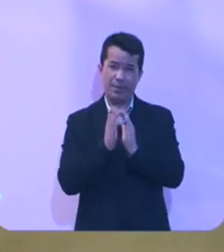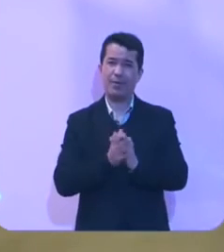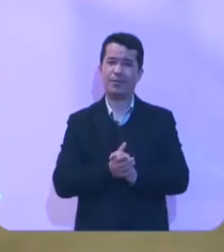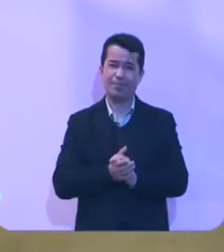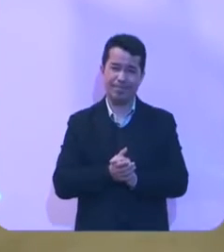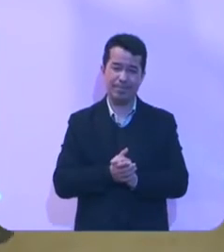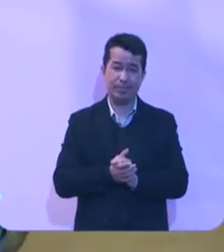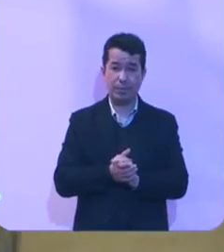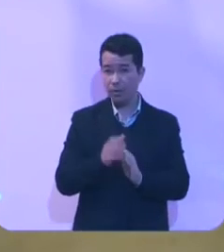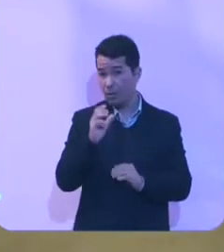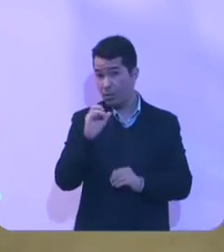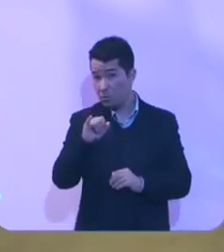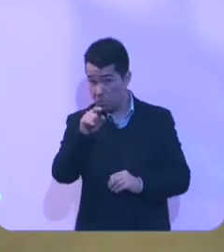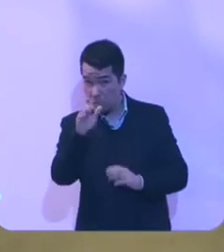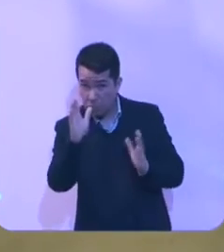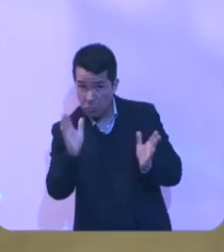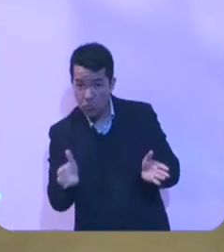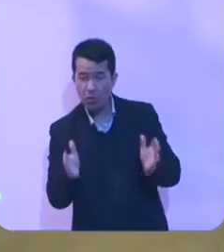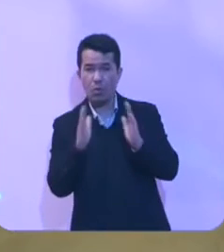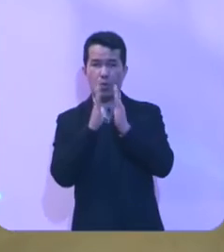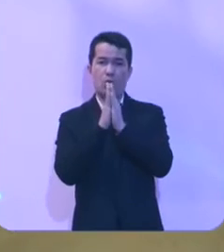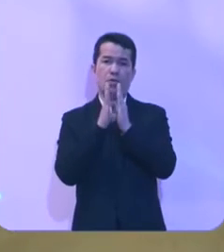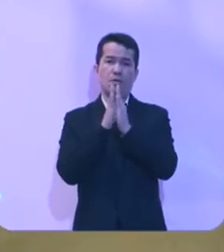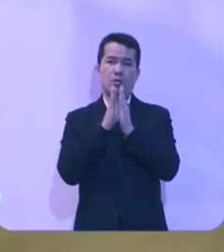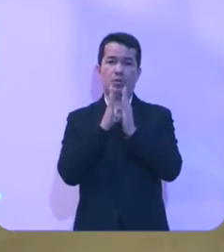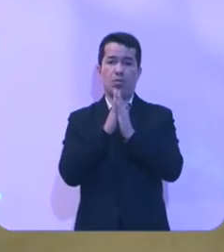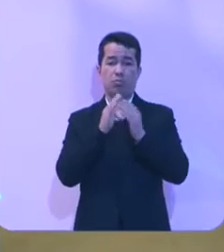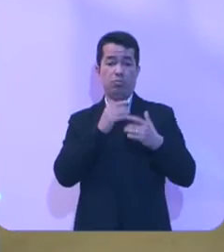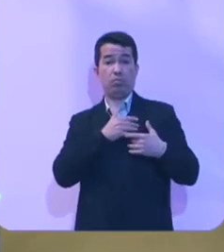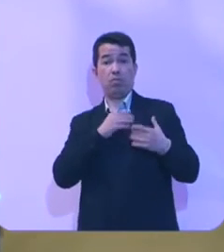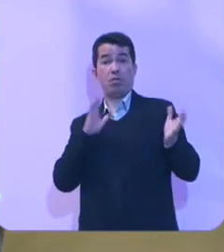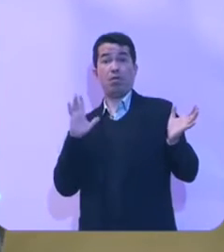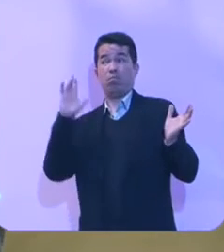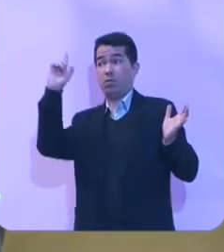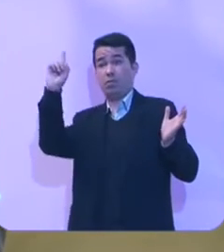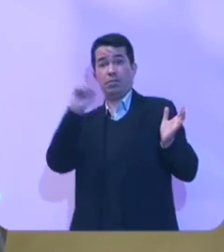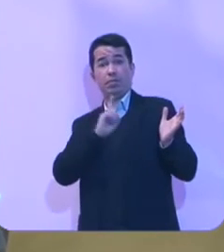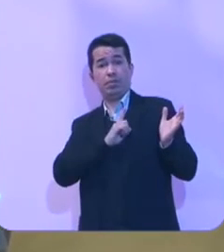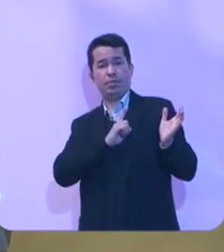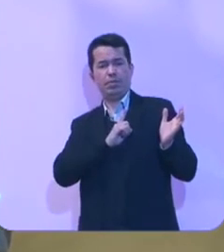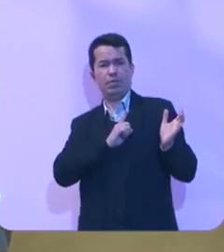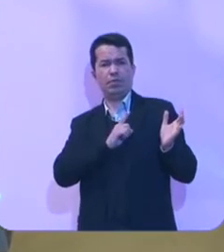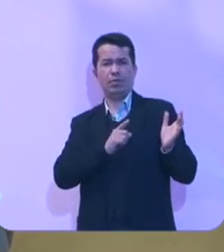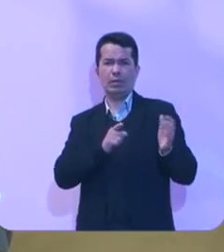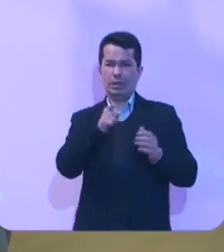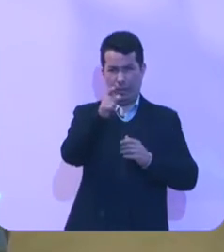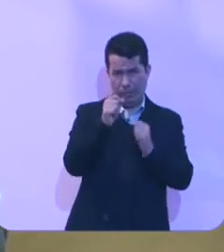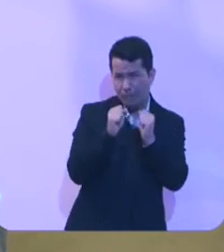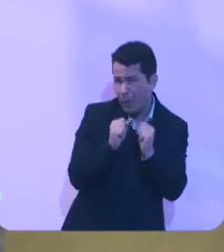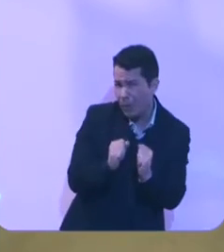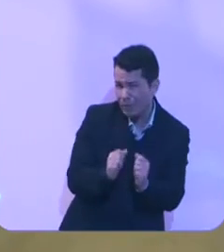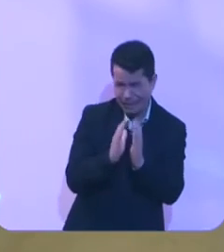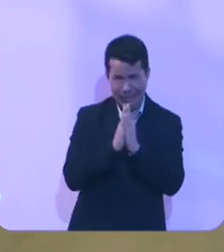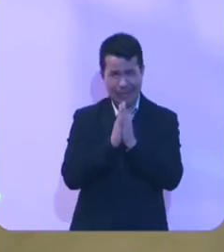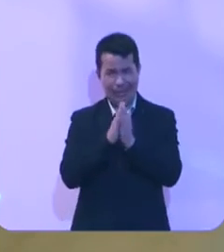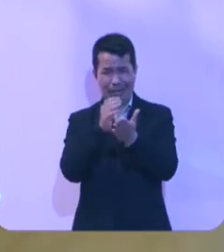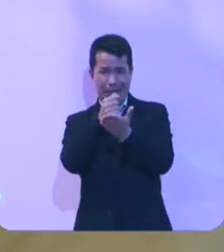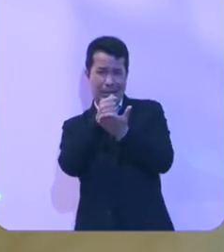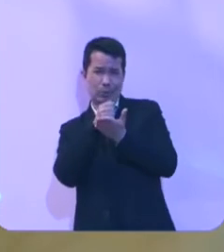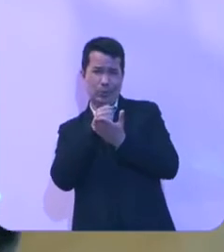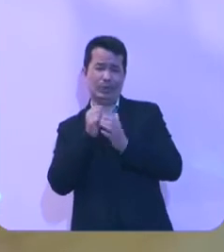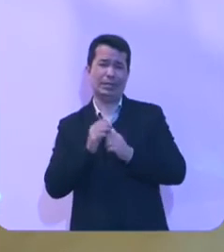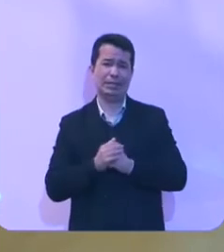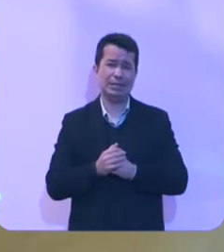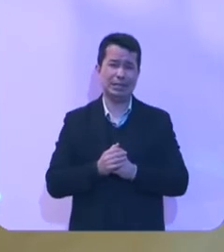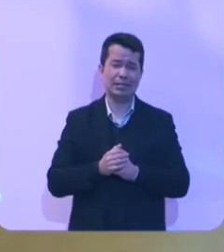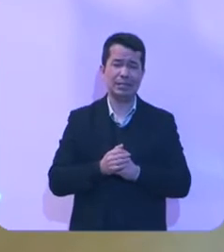gente a conhecer você. Nós gostaríamos de caminhar junto com você. E às vezes algumas pessoas dizem: não, mas eu estou